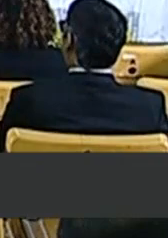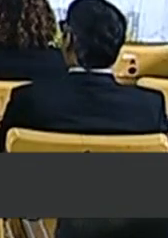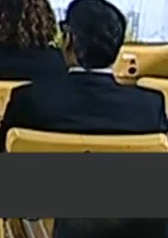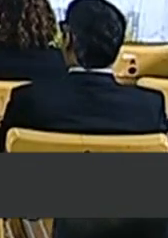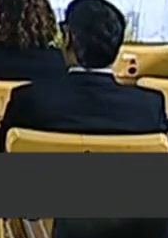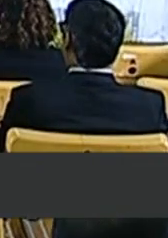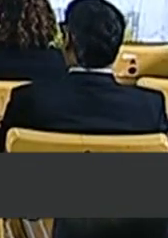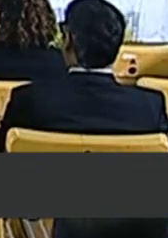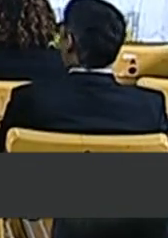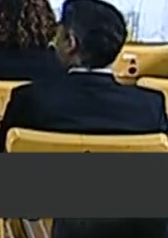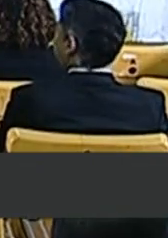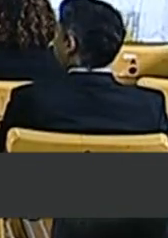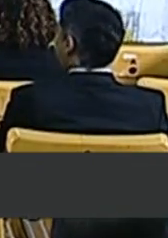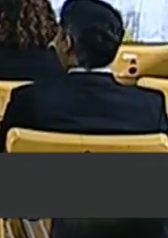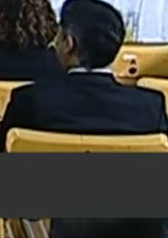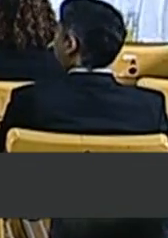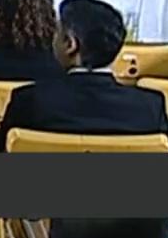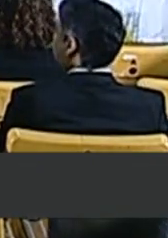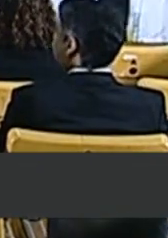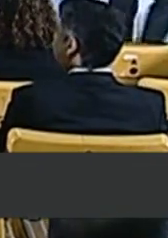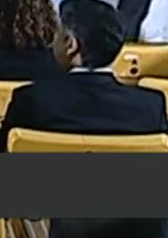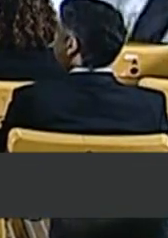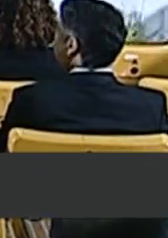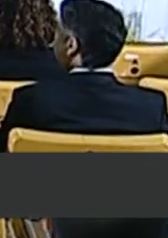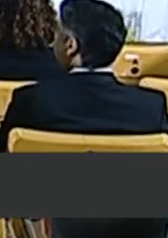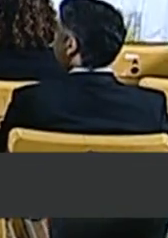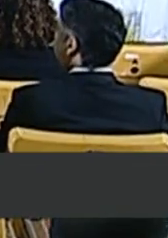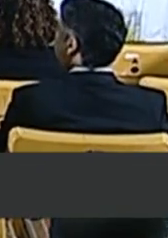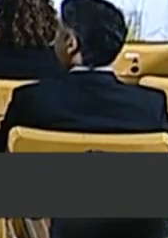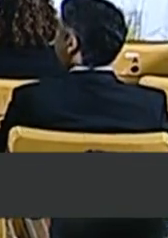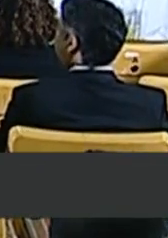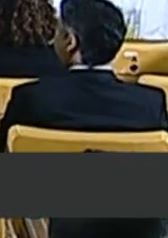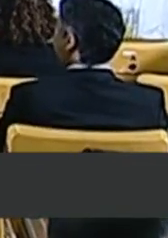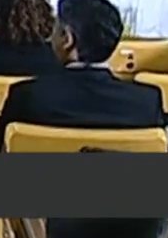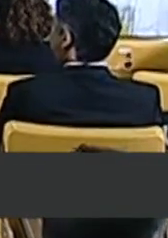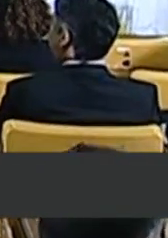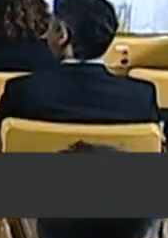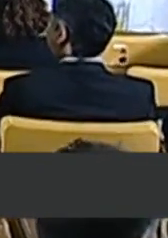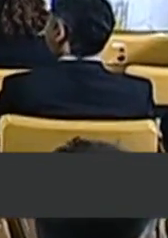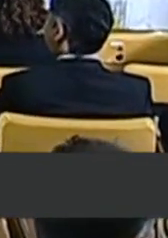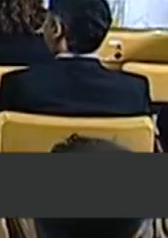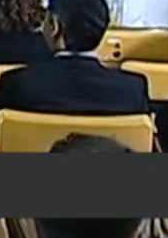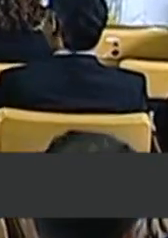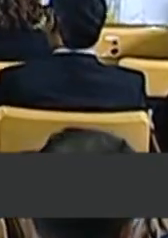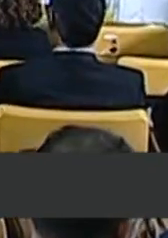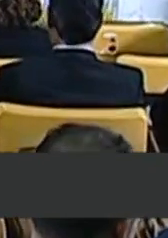senhoras e senhores com a palavra o presidente da república michel temer